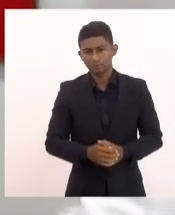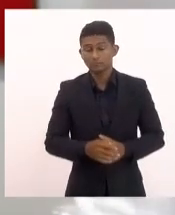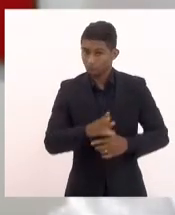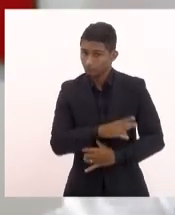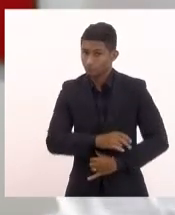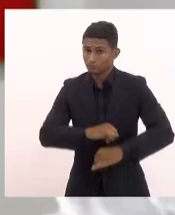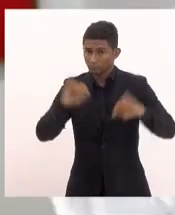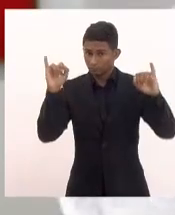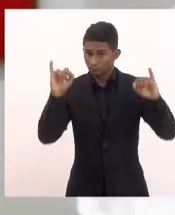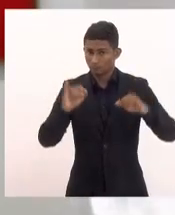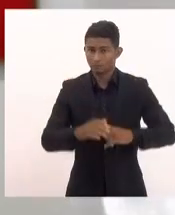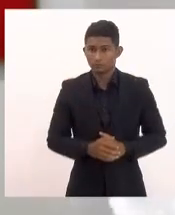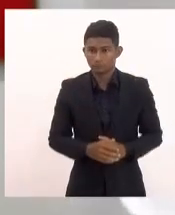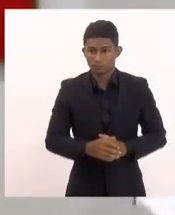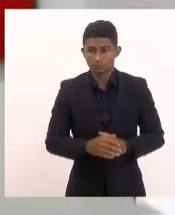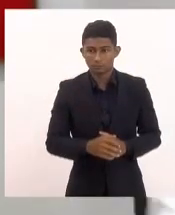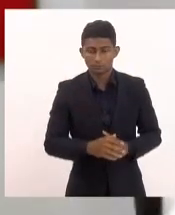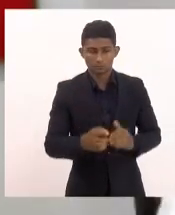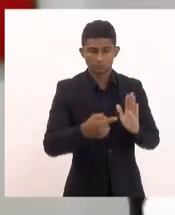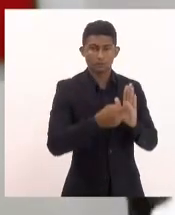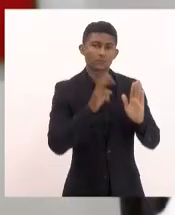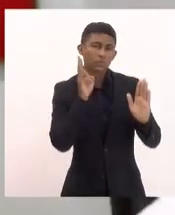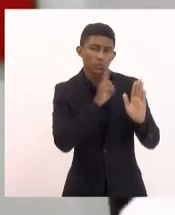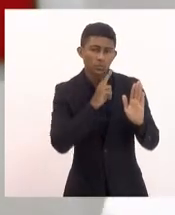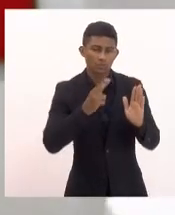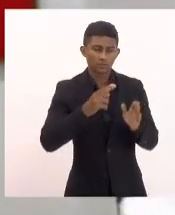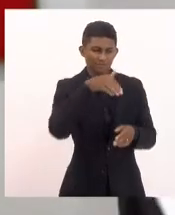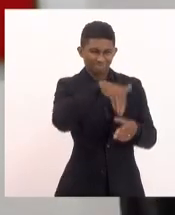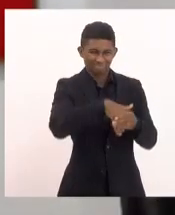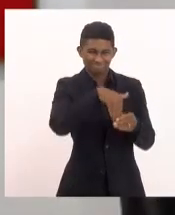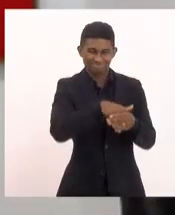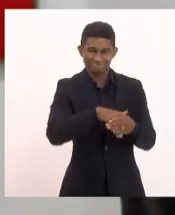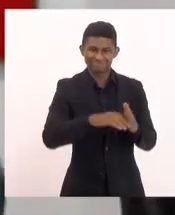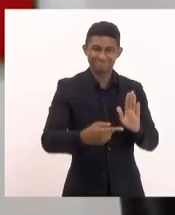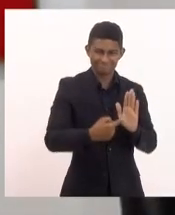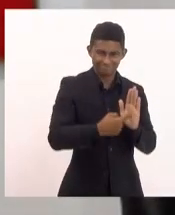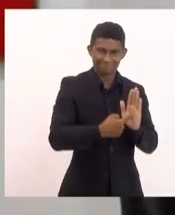Anuncio, em regime de urgência, em votação,